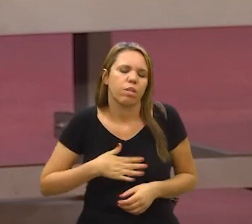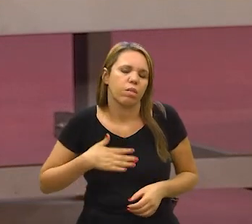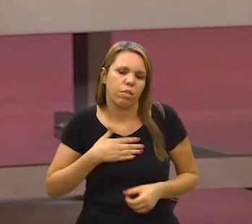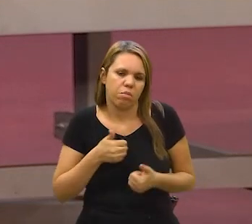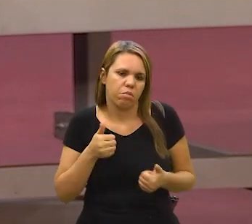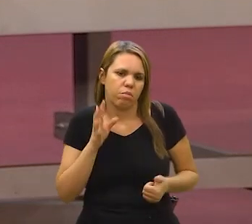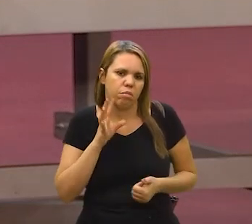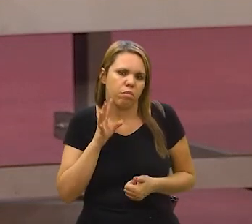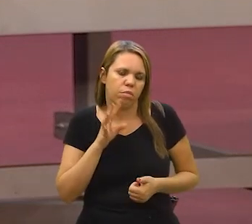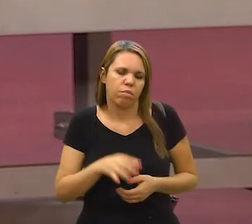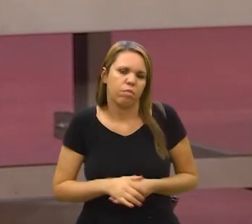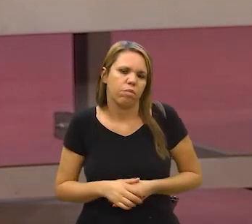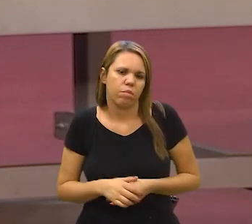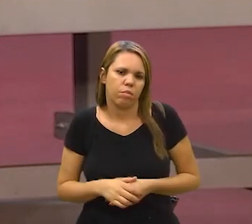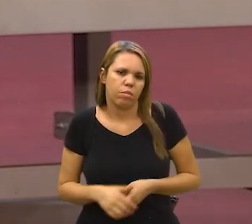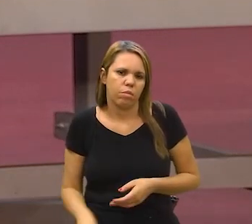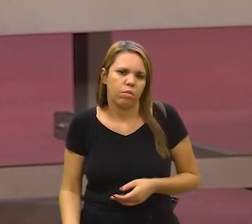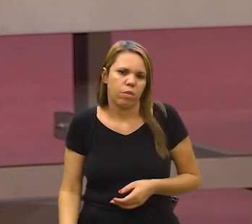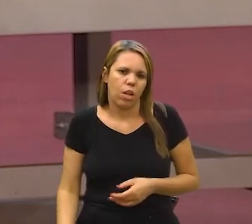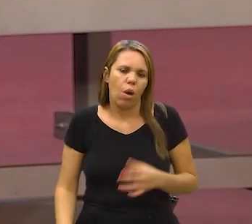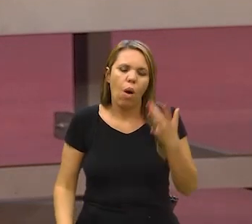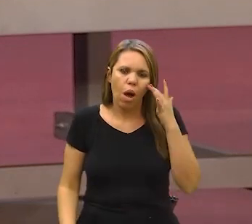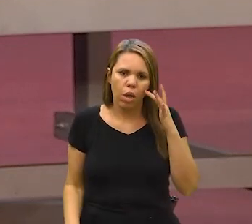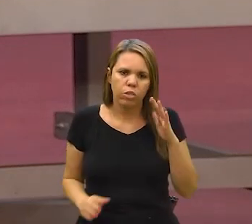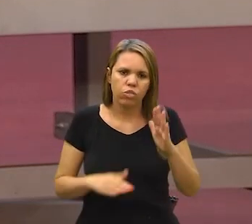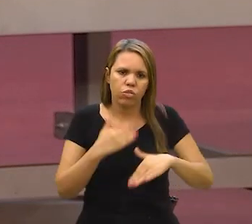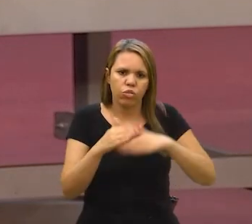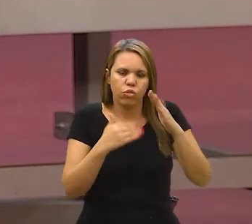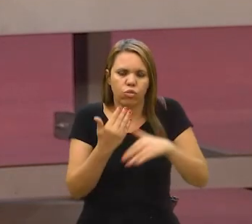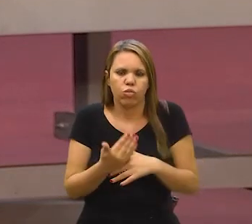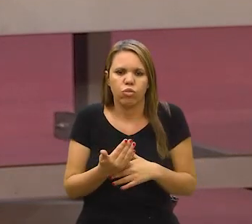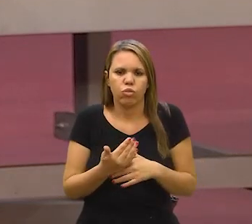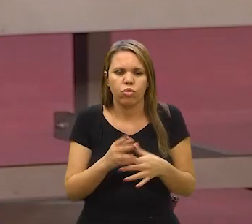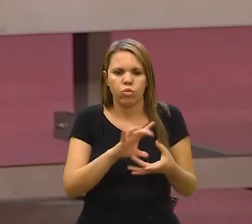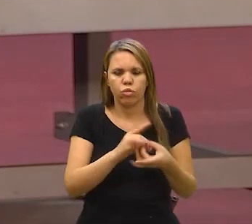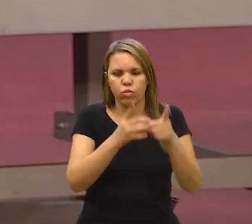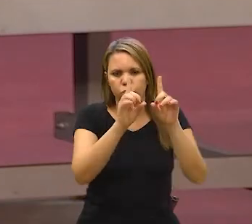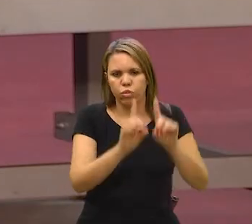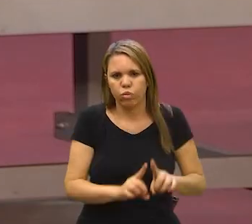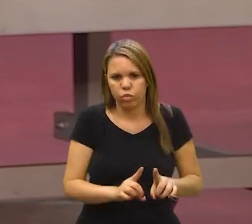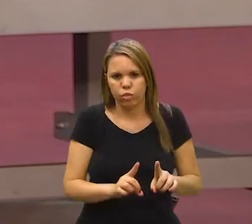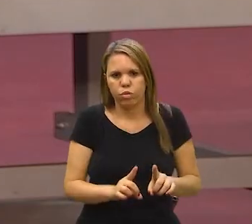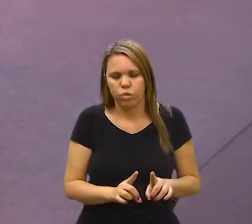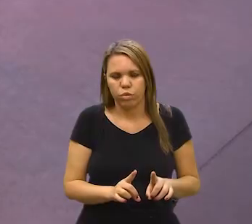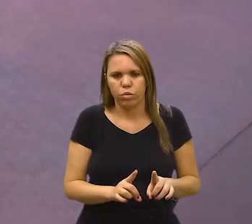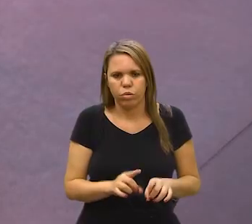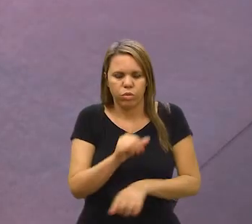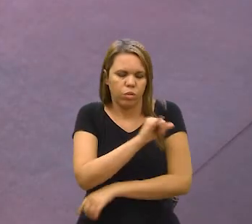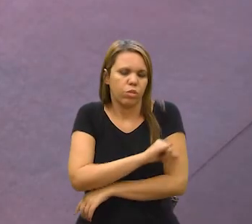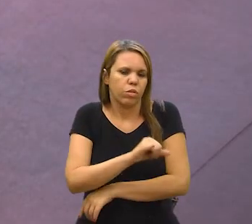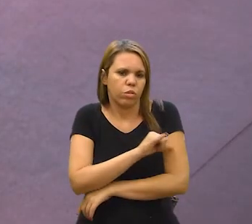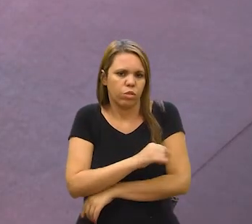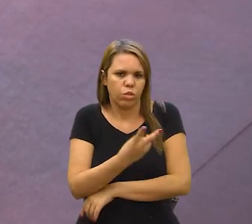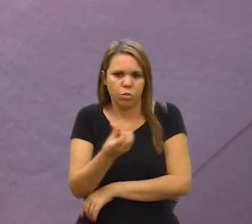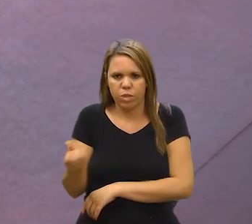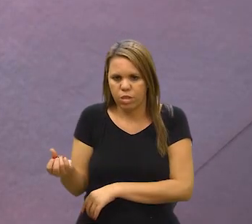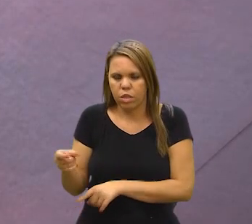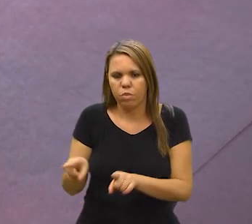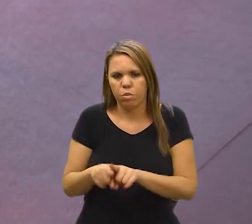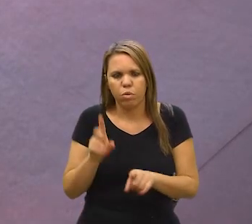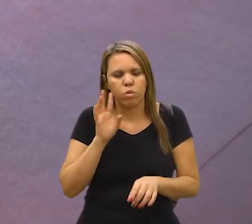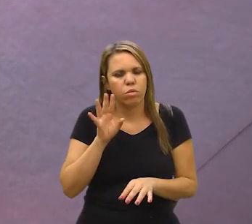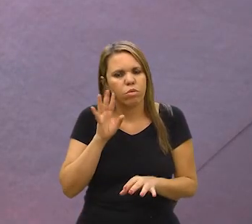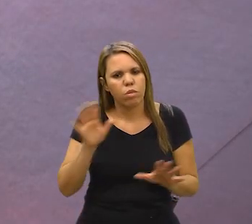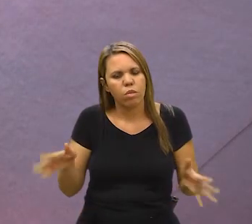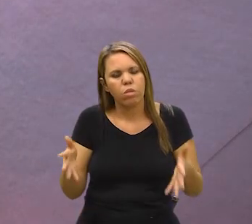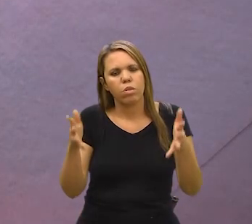muito bem, acho que foi muito bacana. E eu acho que o desempenho, tanto nos Jogos Paralímpicos quanto no Olímpico, na Rio 2016 foi muito bom por causa